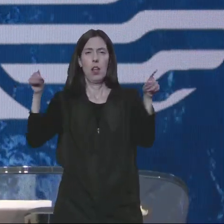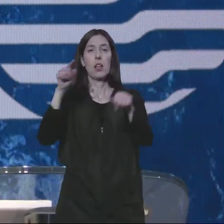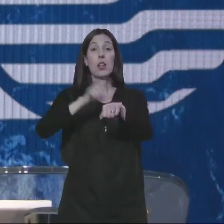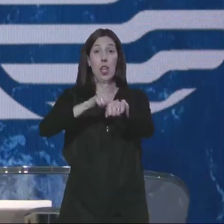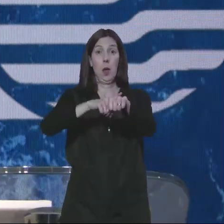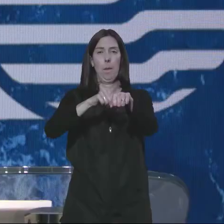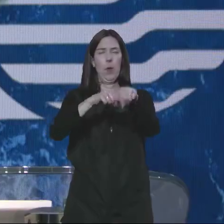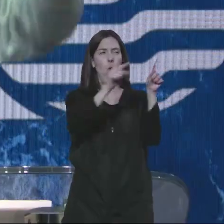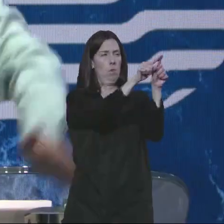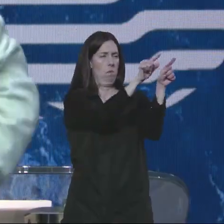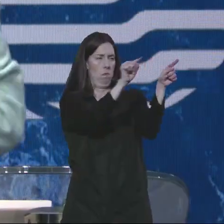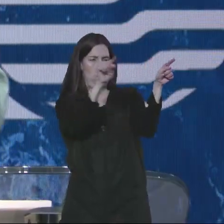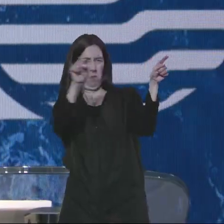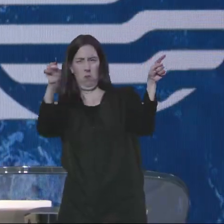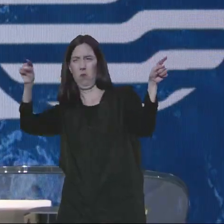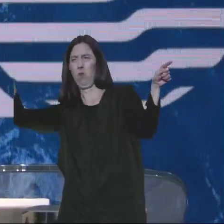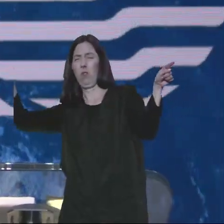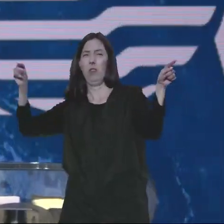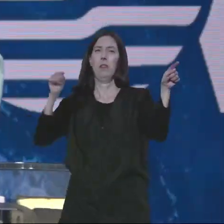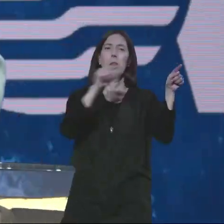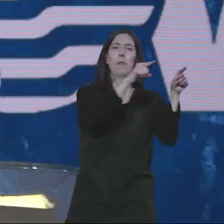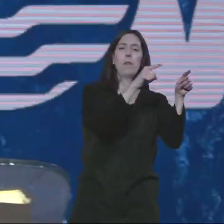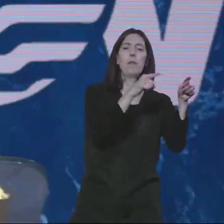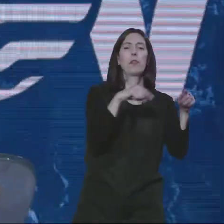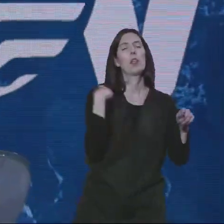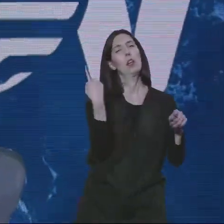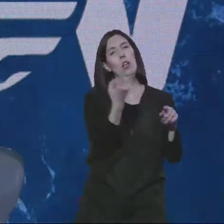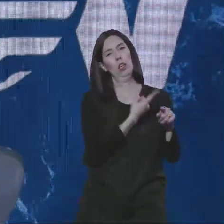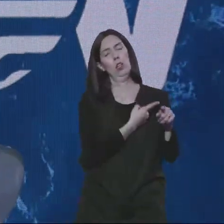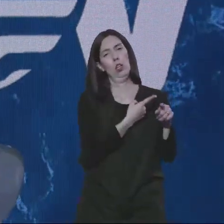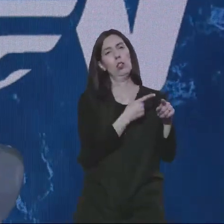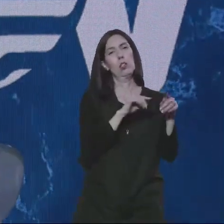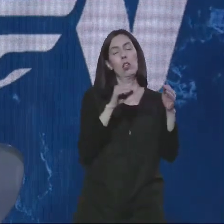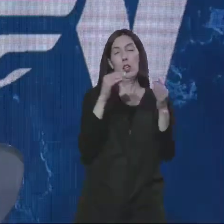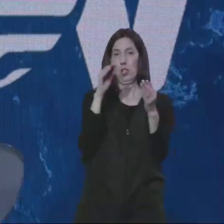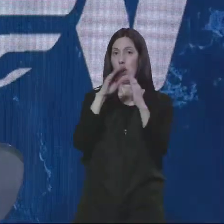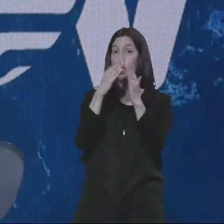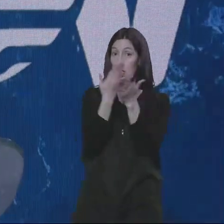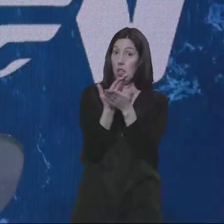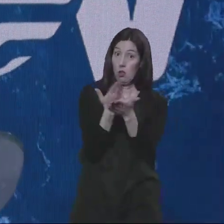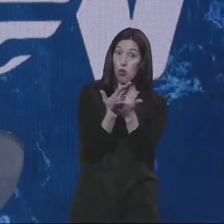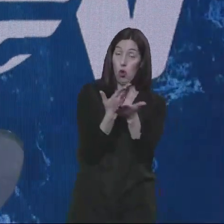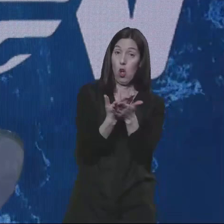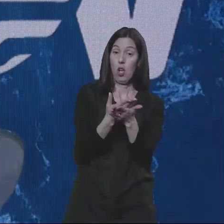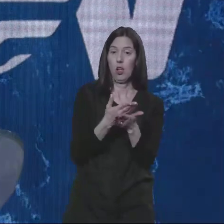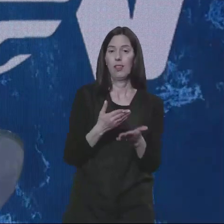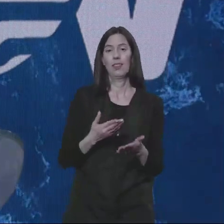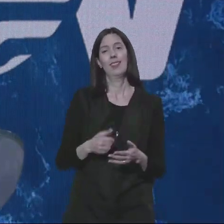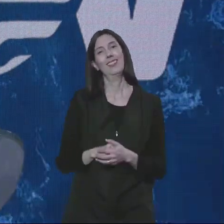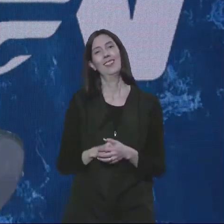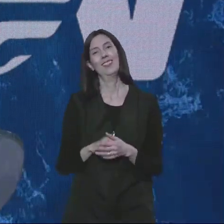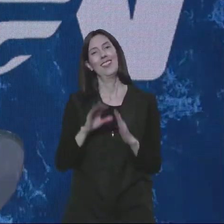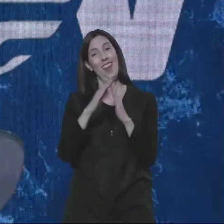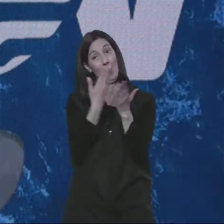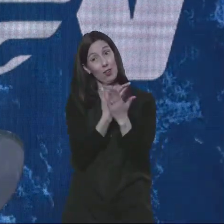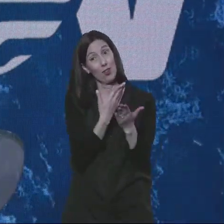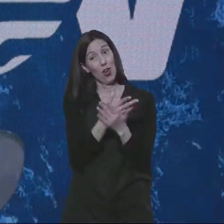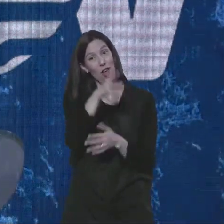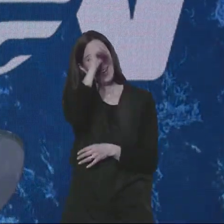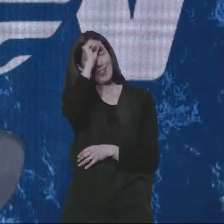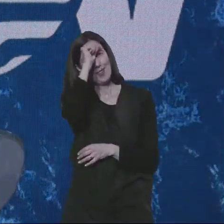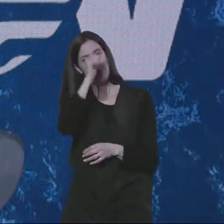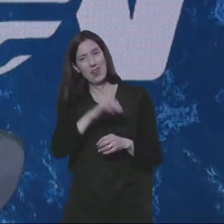tempo? A linha do tempo, geralmente a gente vai na escola lá. Escola lá. E